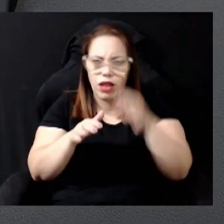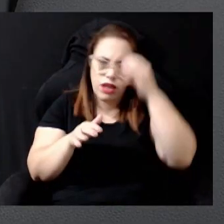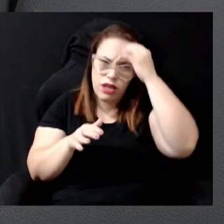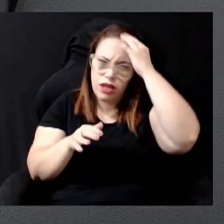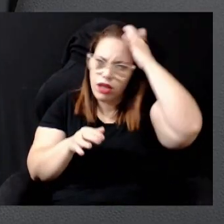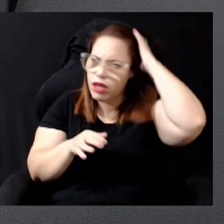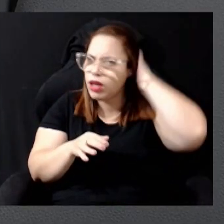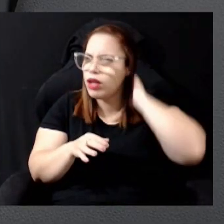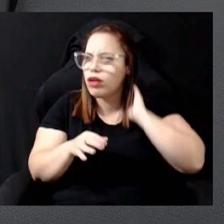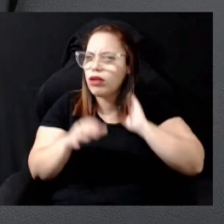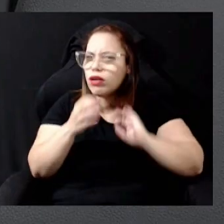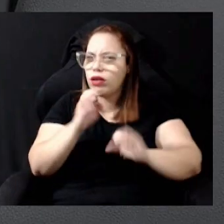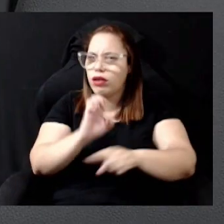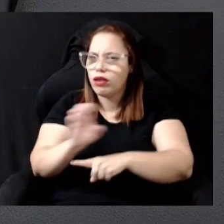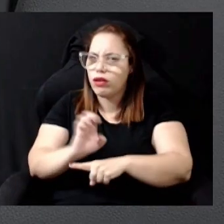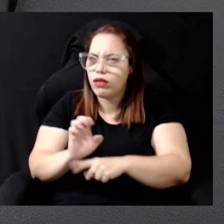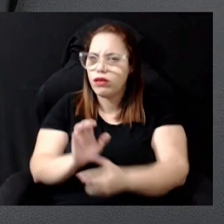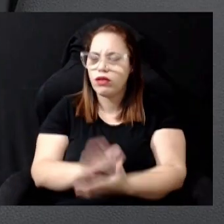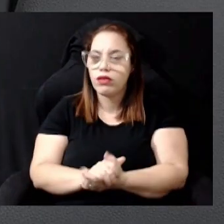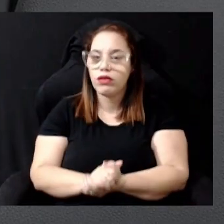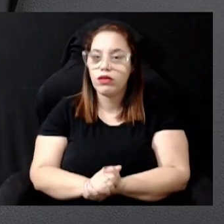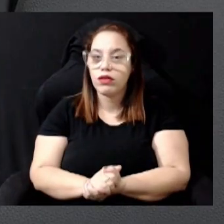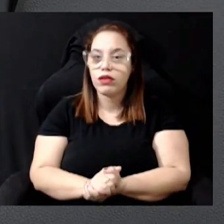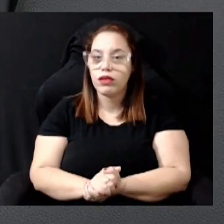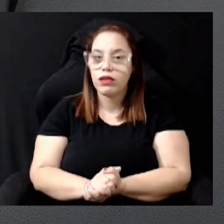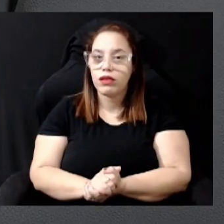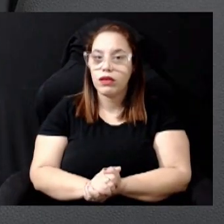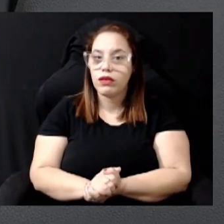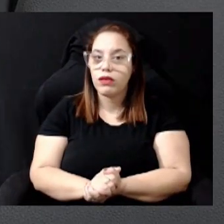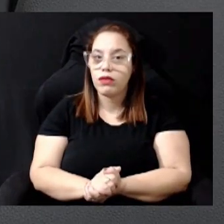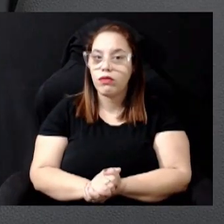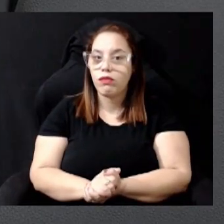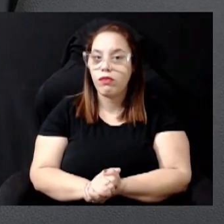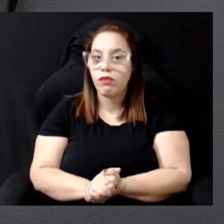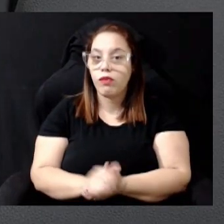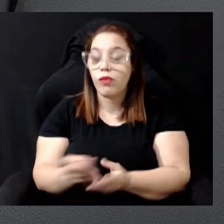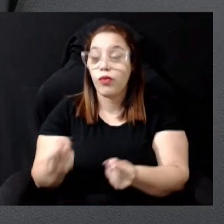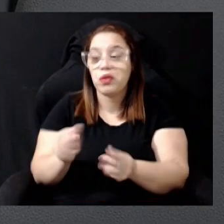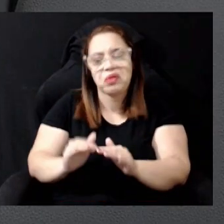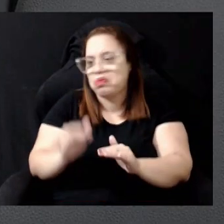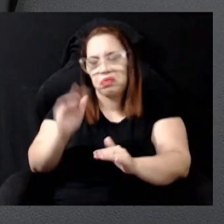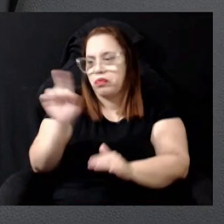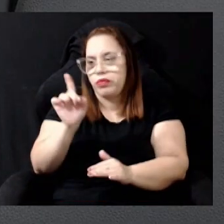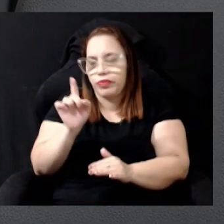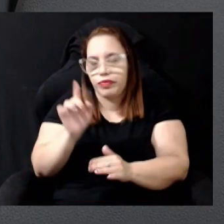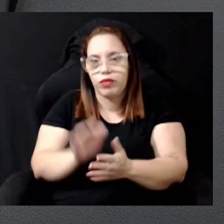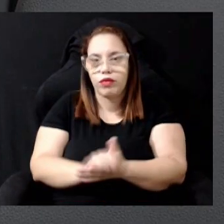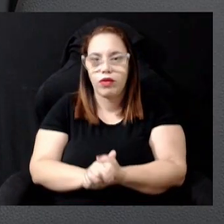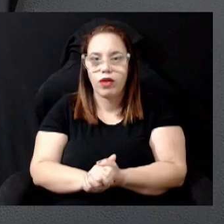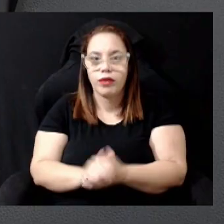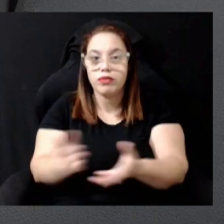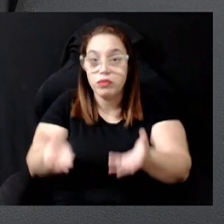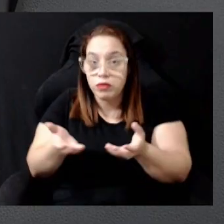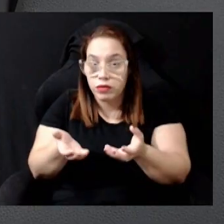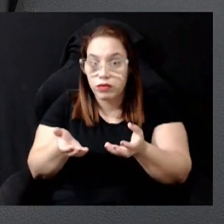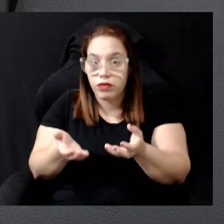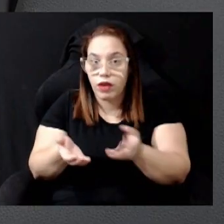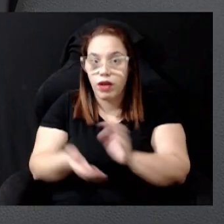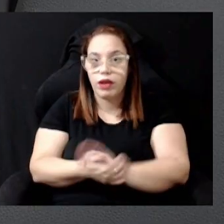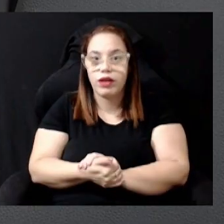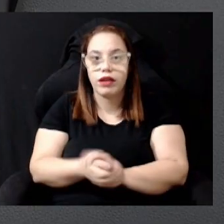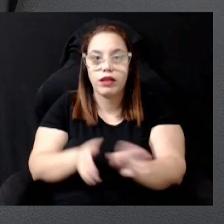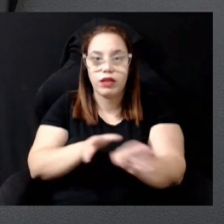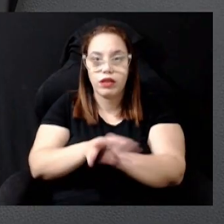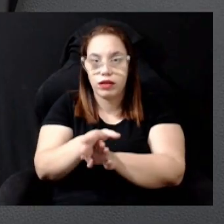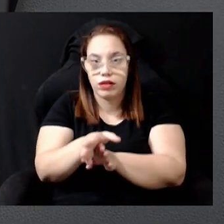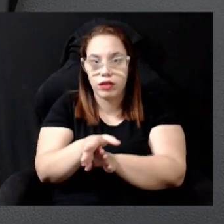não vejo que seja valor tão alto, né? Então, agora nossa reivindicação é que